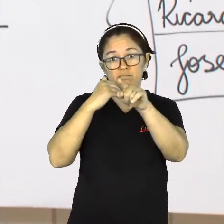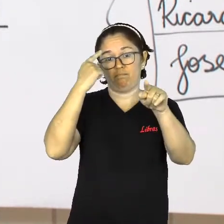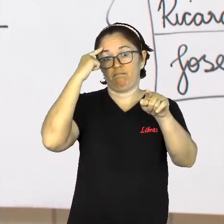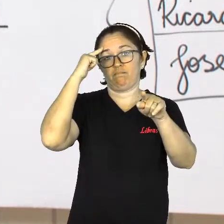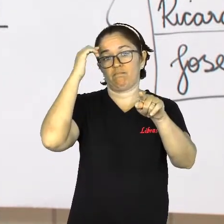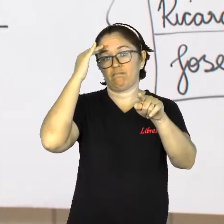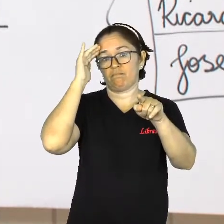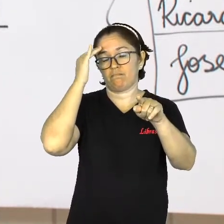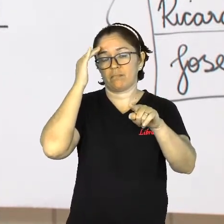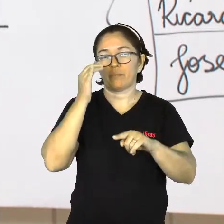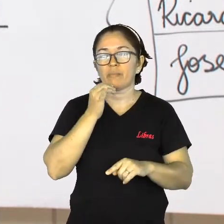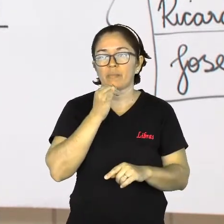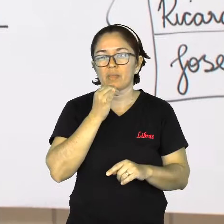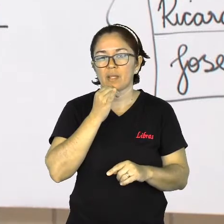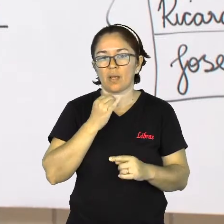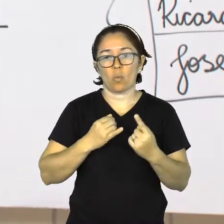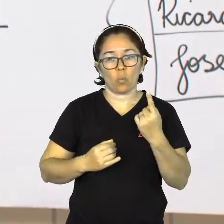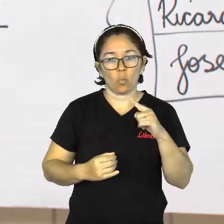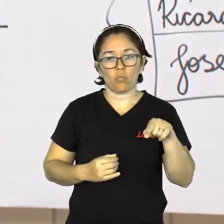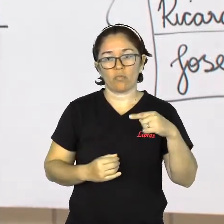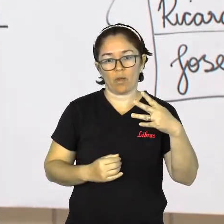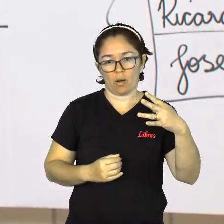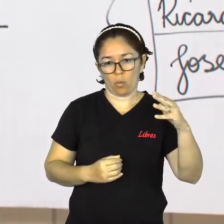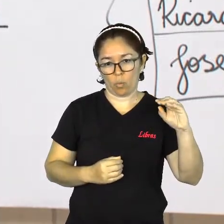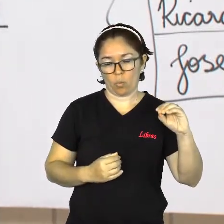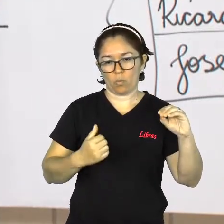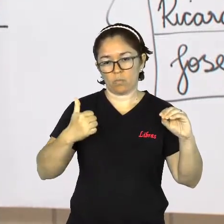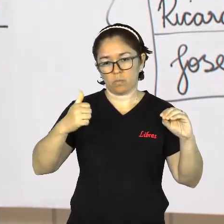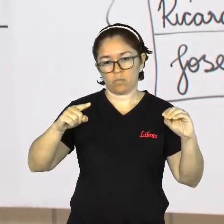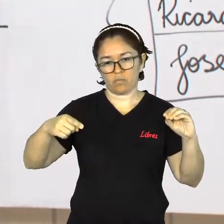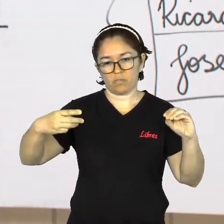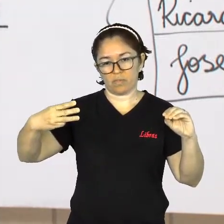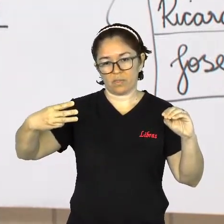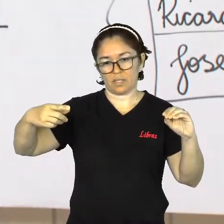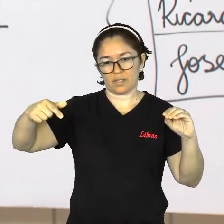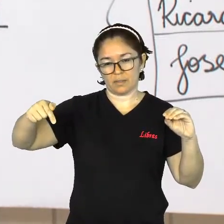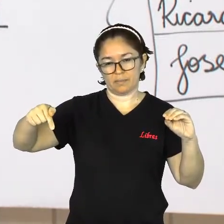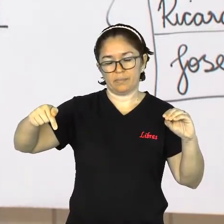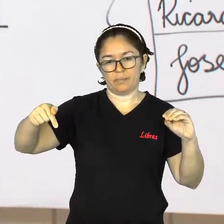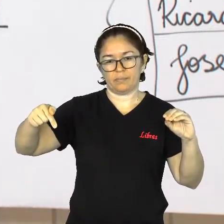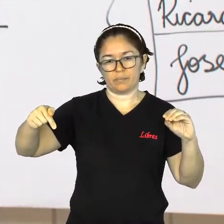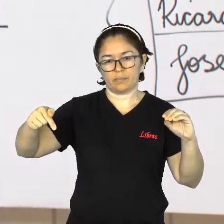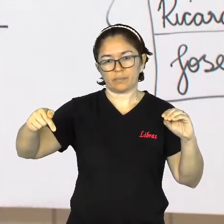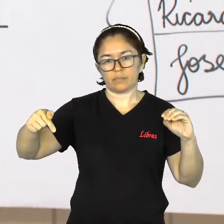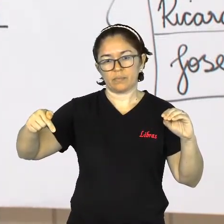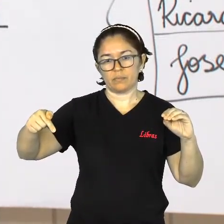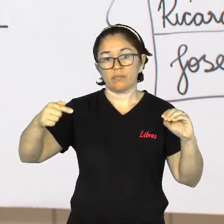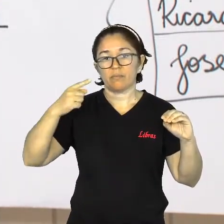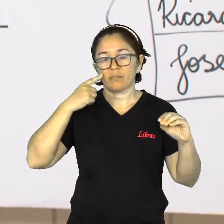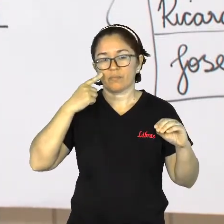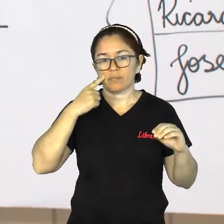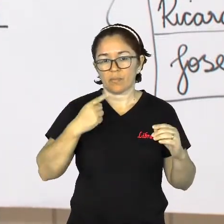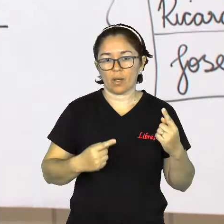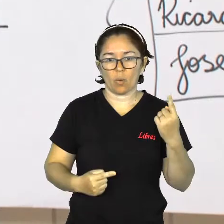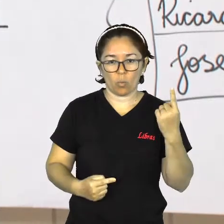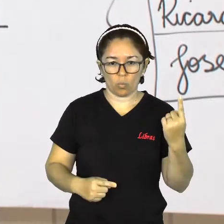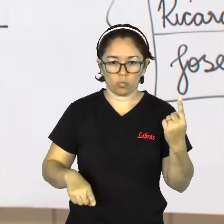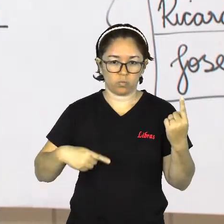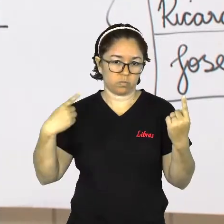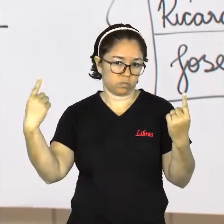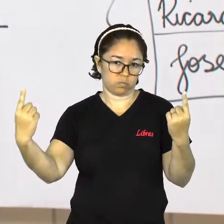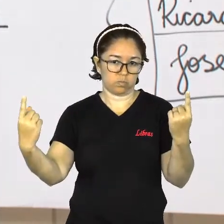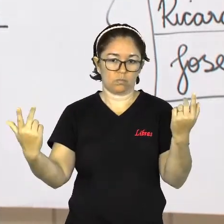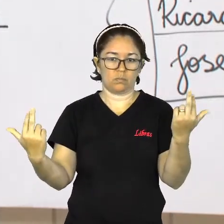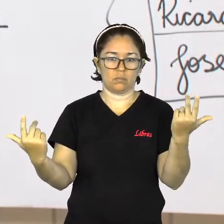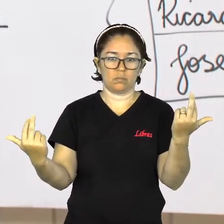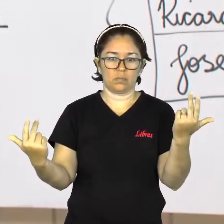eu tenho aqui 1 inteiro e 40 centésimos e 1 inteiro e 37 centésimos. Olha, a parte inteira é